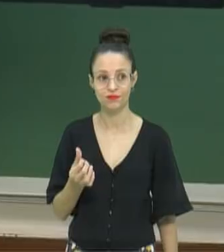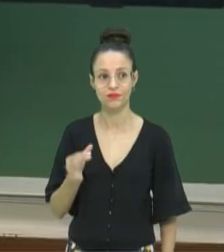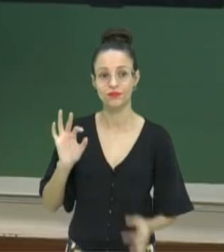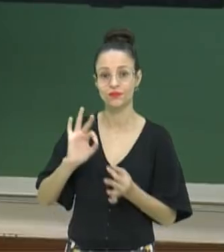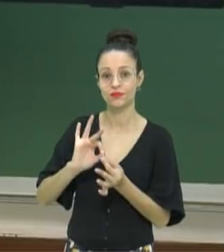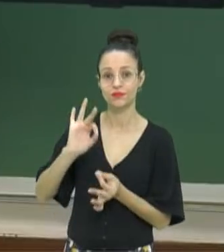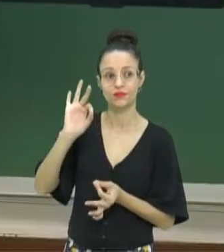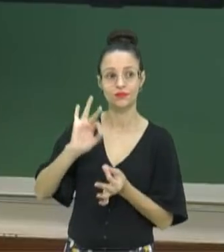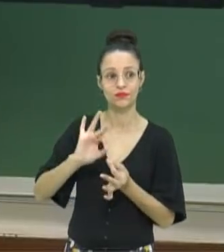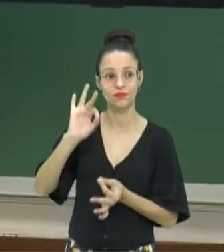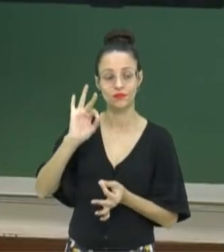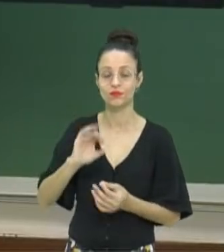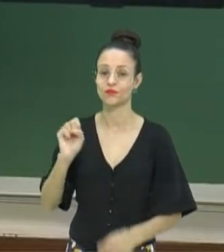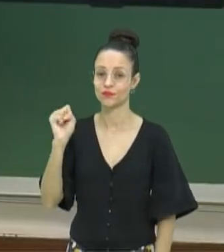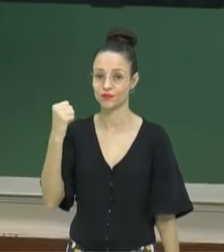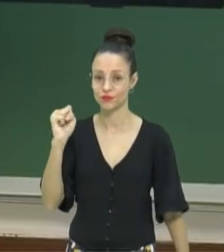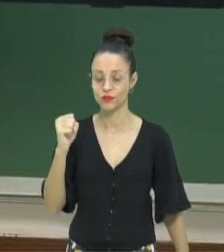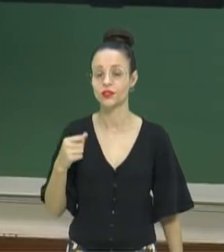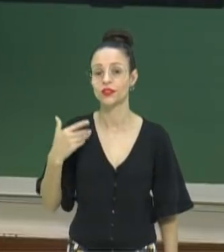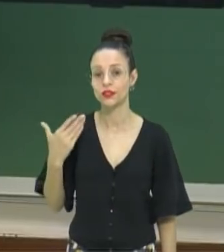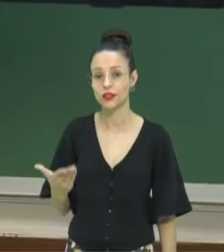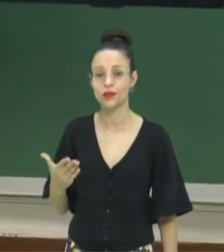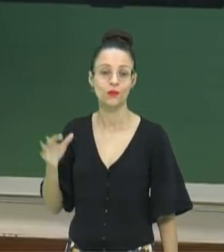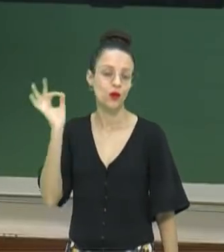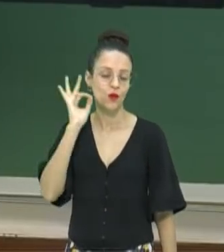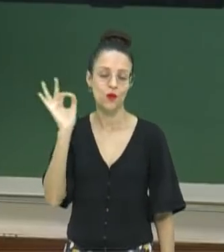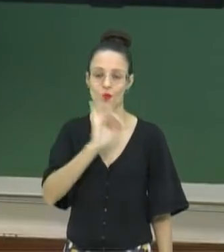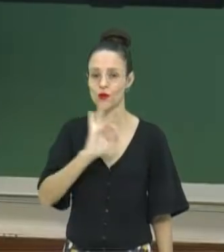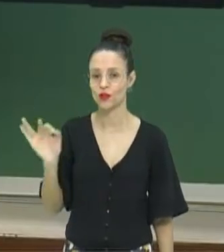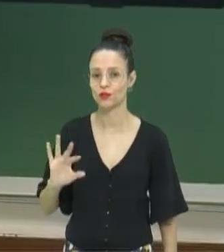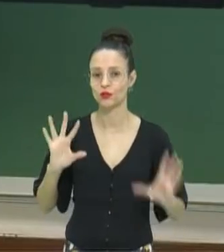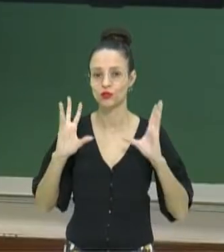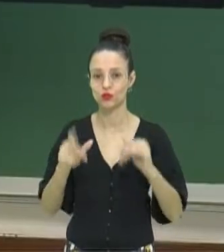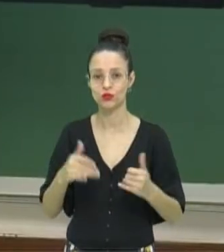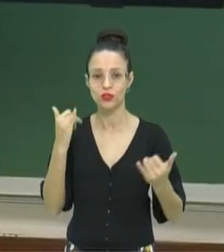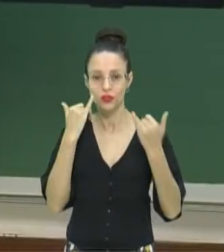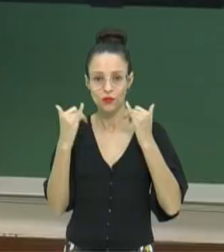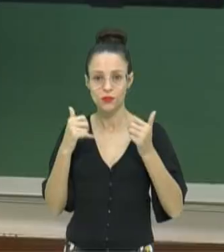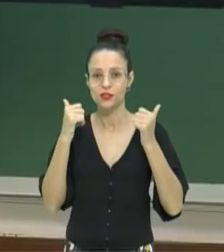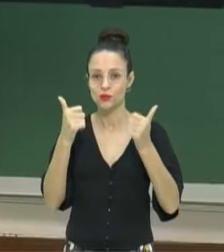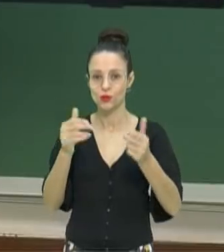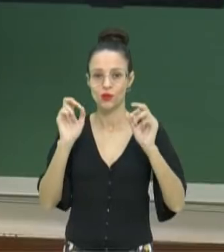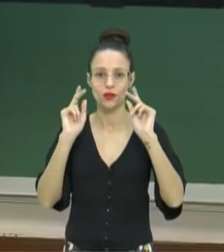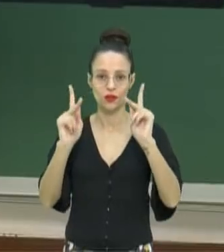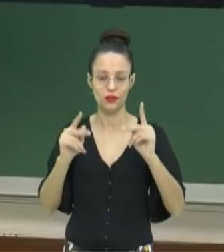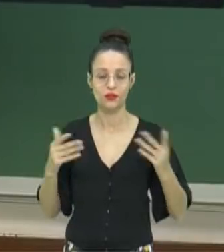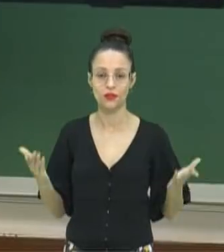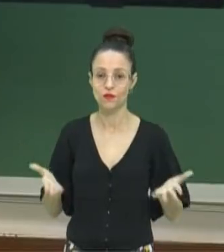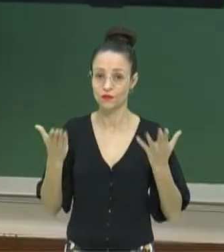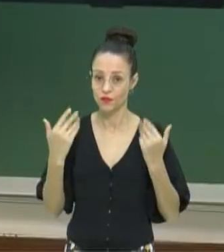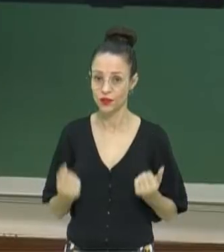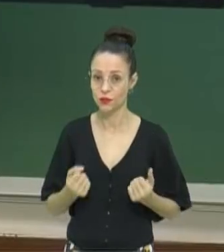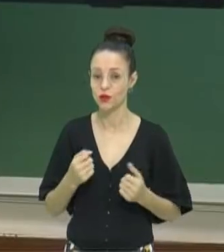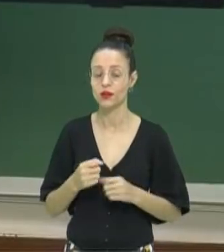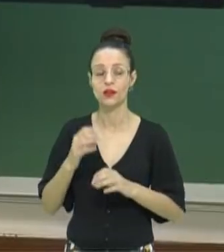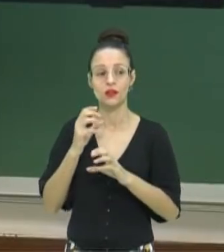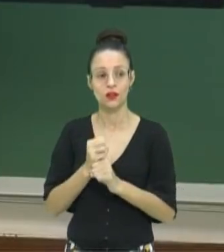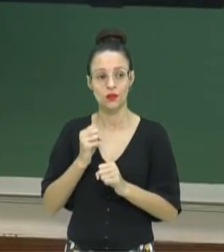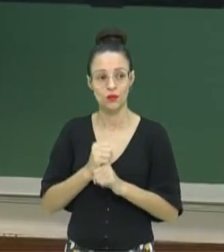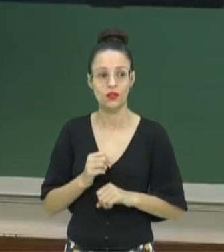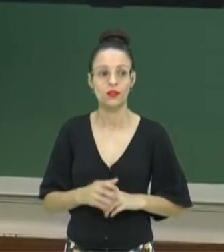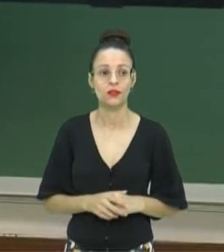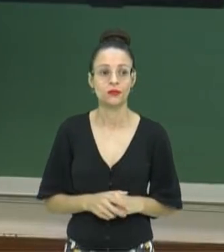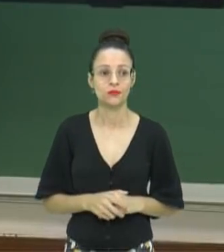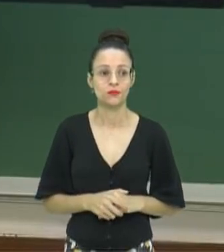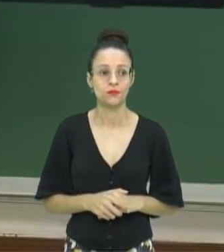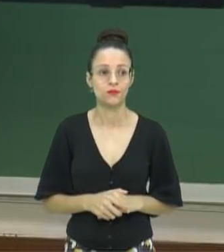altura? 8. Então, ótimo, temos todas as informações que nós precisamos. Então, vamos calcular a área desses